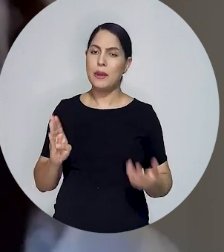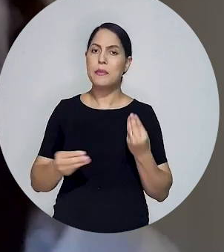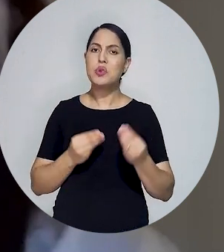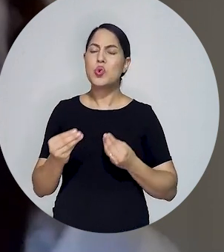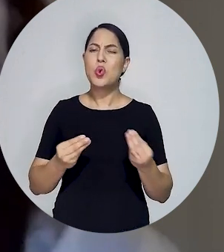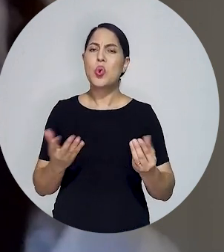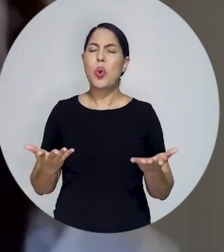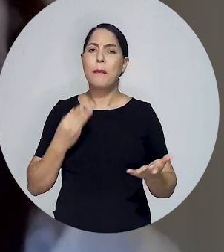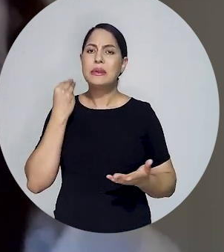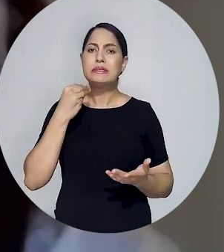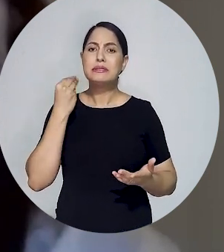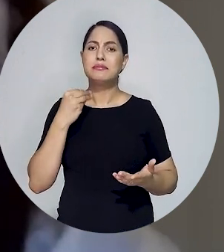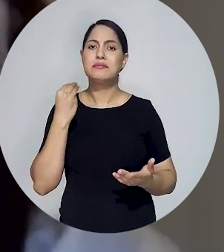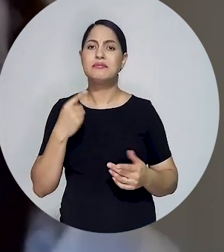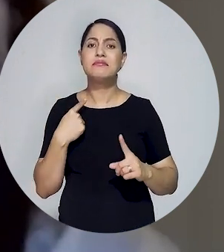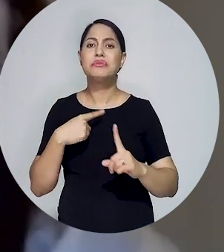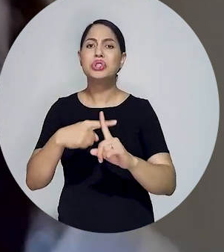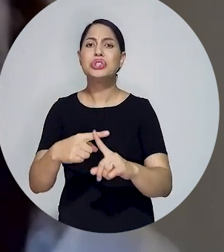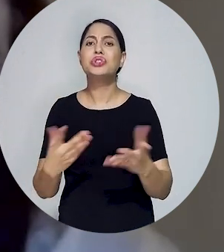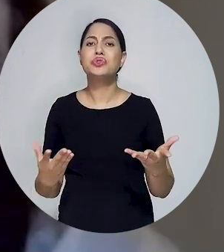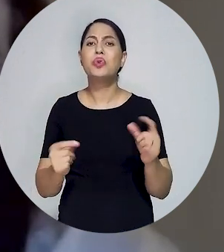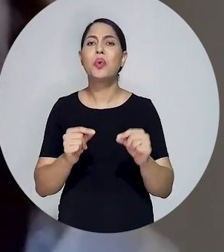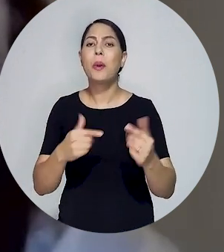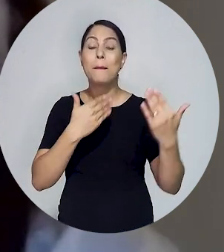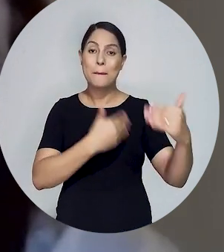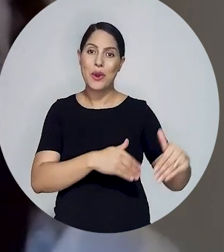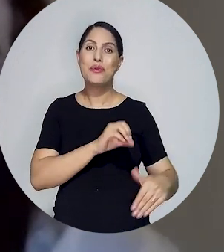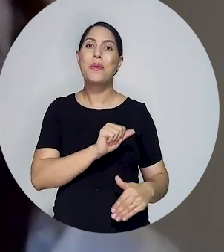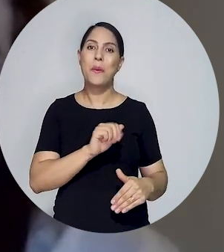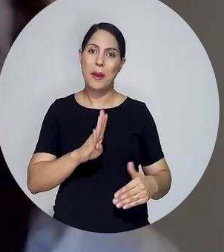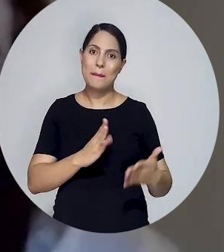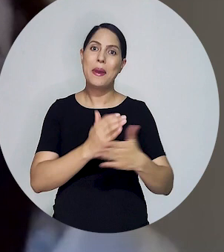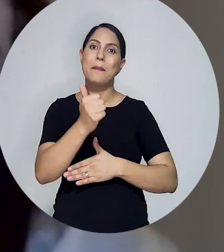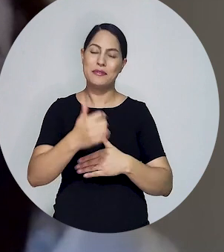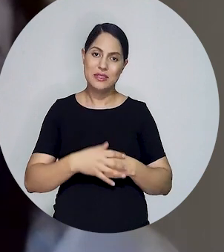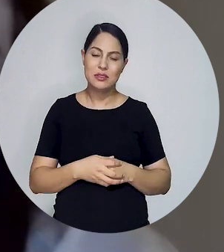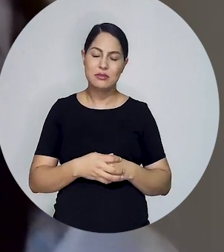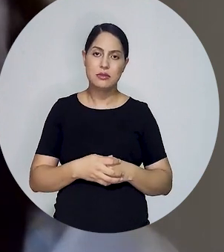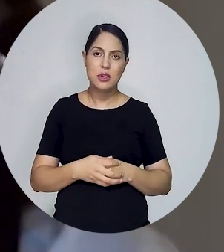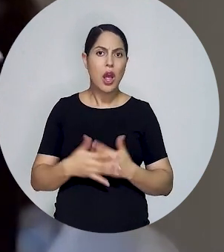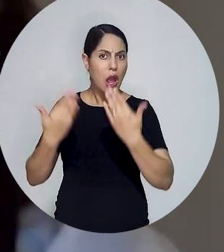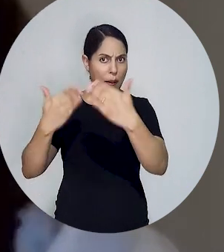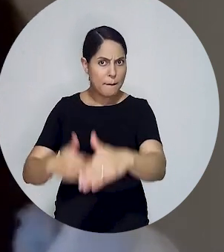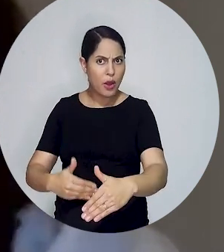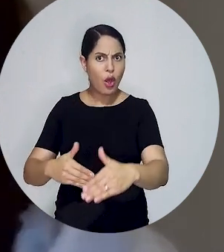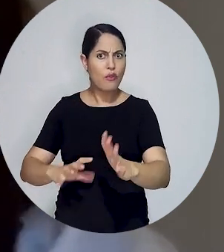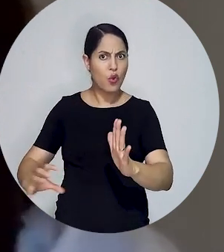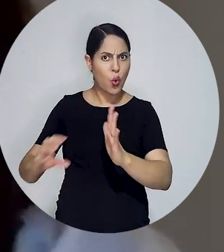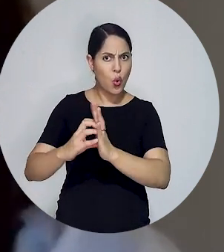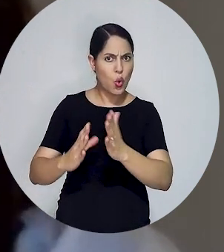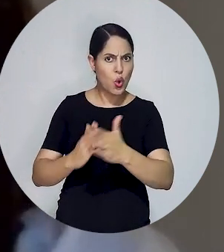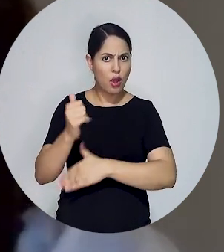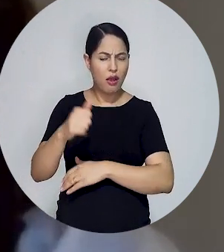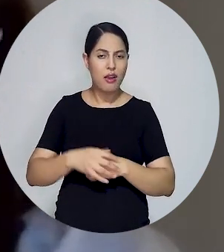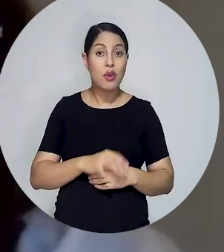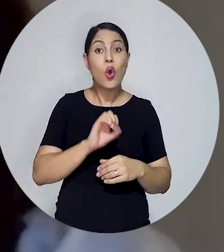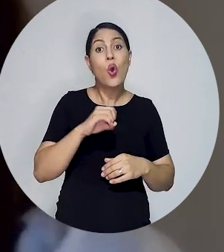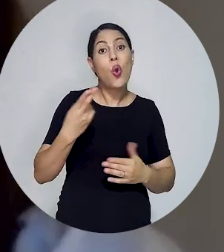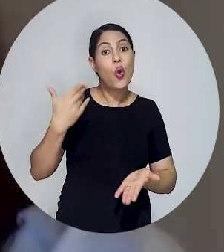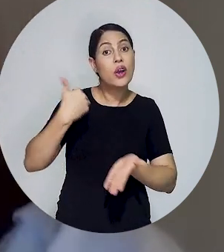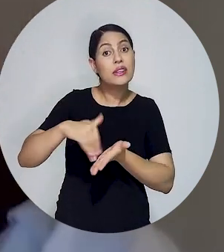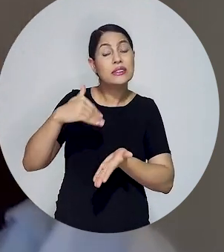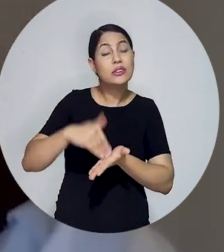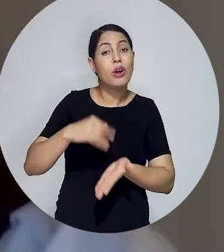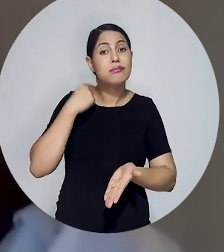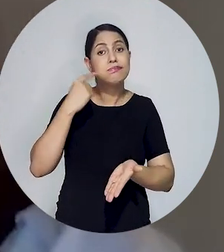de fazer isso. Qual que é a experiência do egresso mais positiva que tem? É a aprovação da ordem, é a aprovação de um concurso público, é a abertura de um